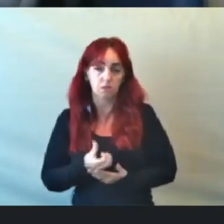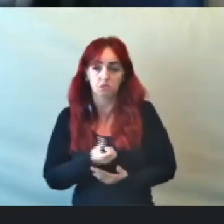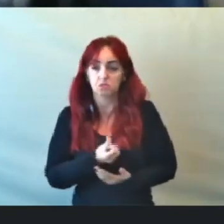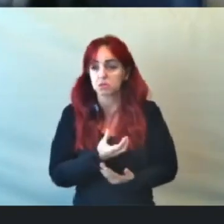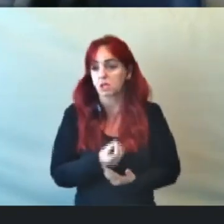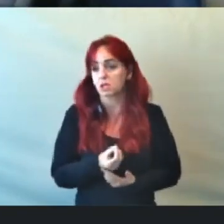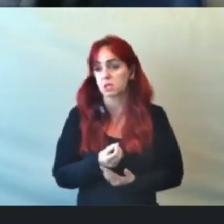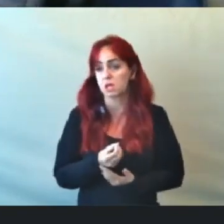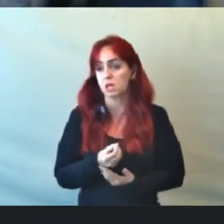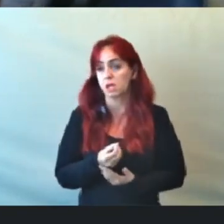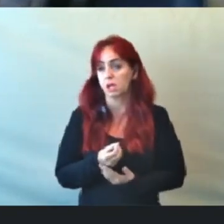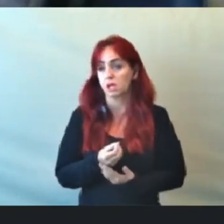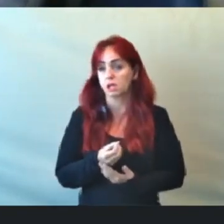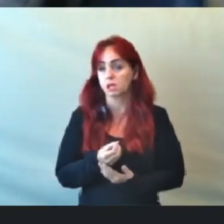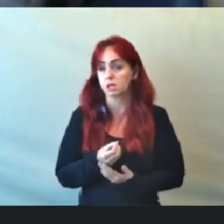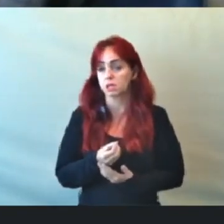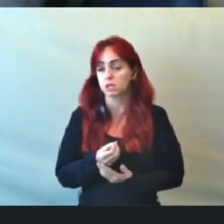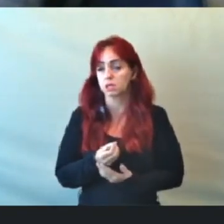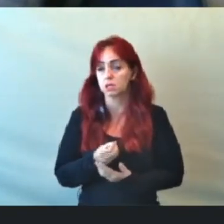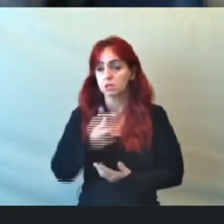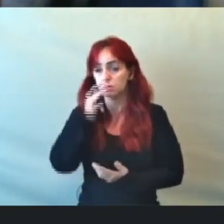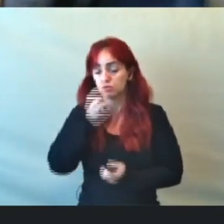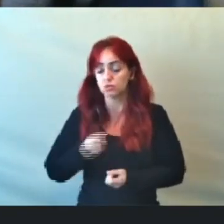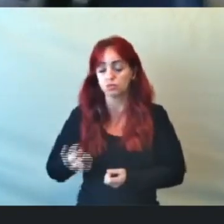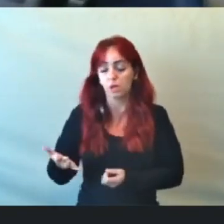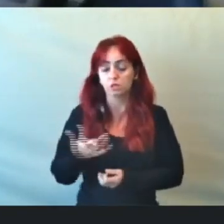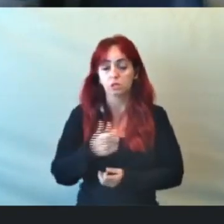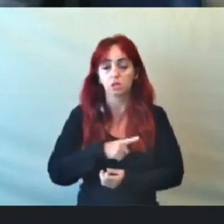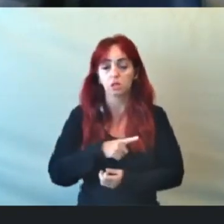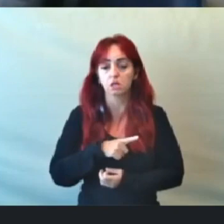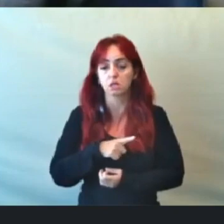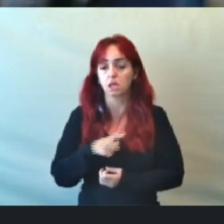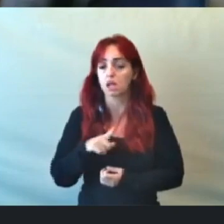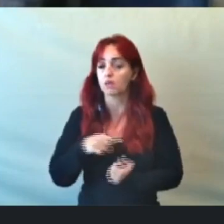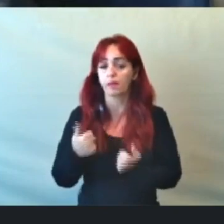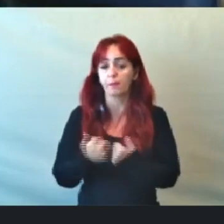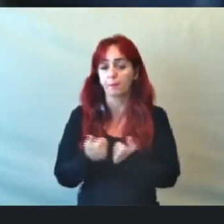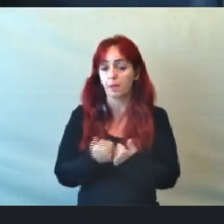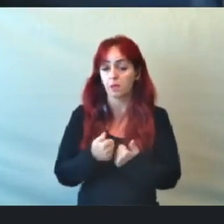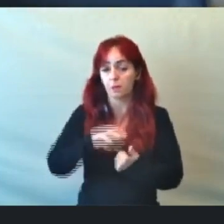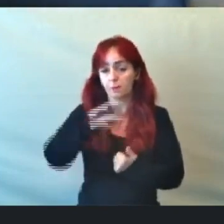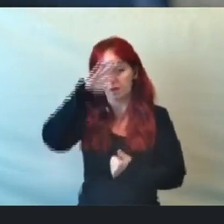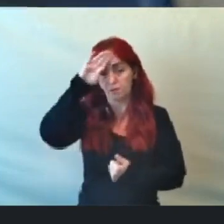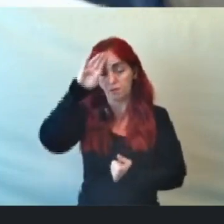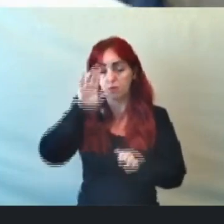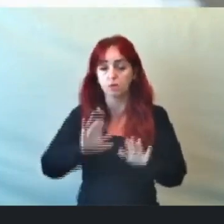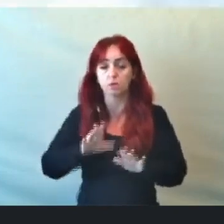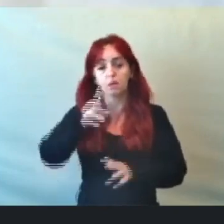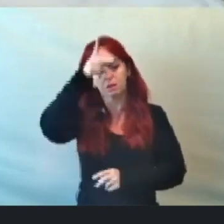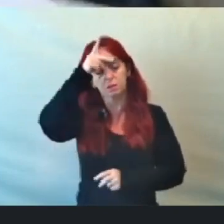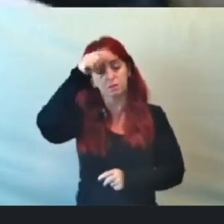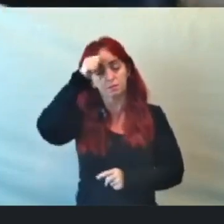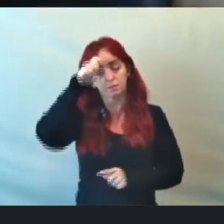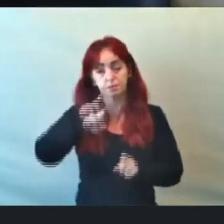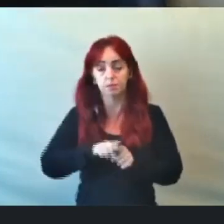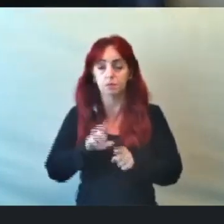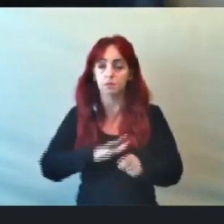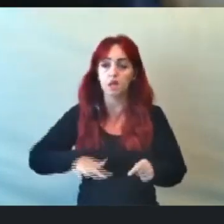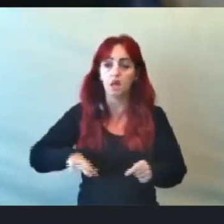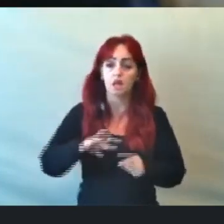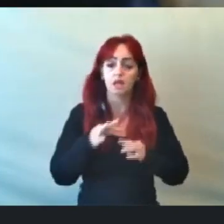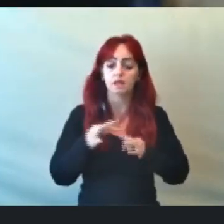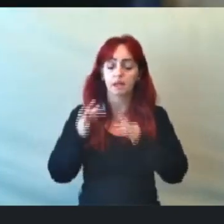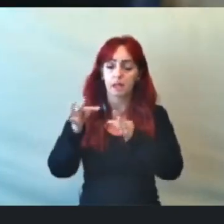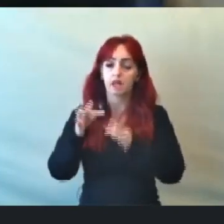Pampulha, mas a prefeitura, com certeza, e a área técnica de projeto, a área